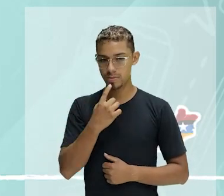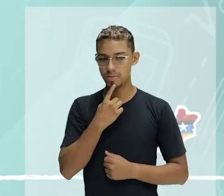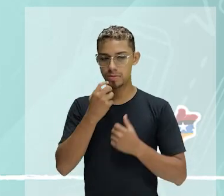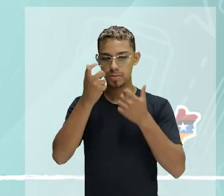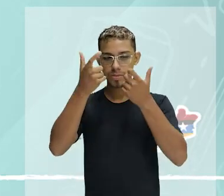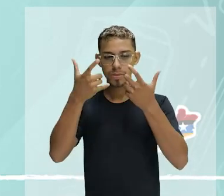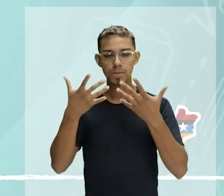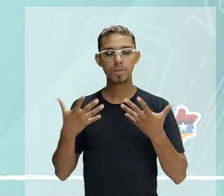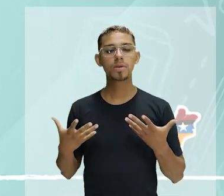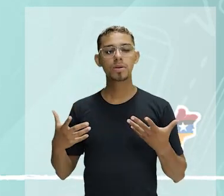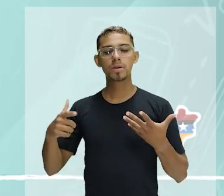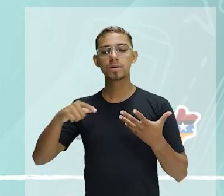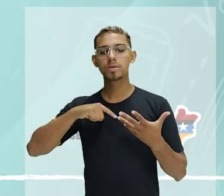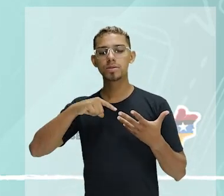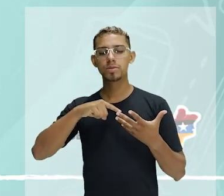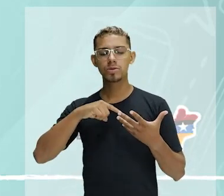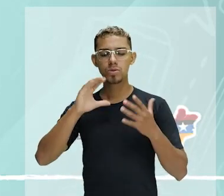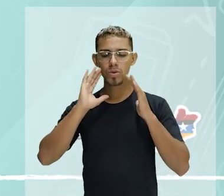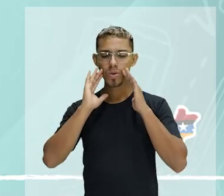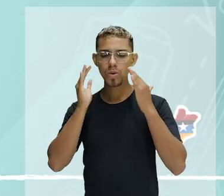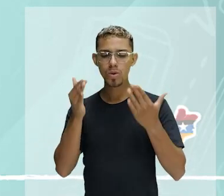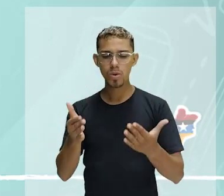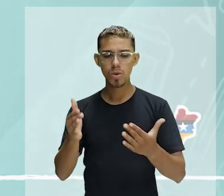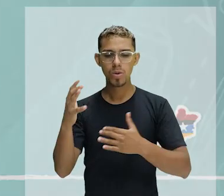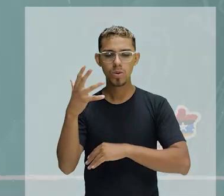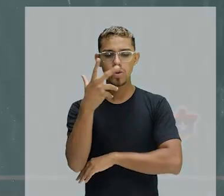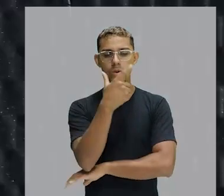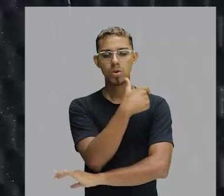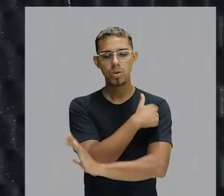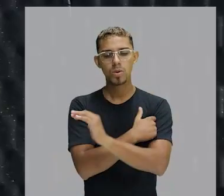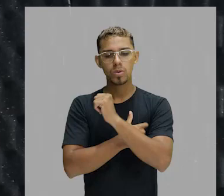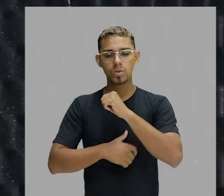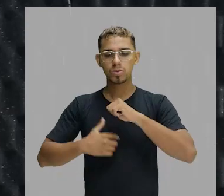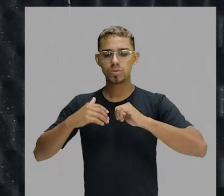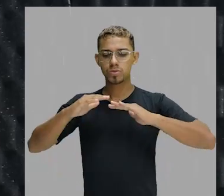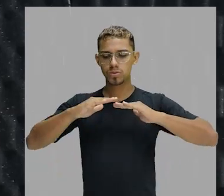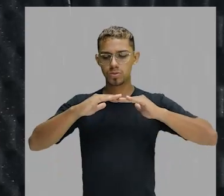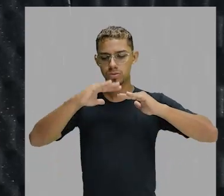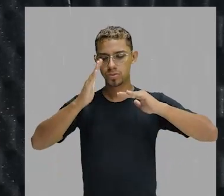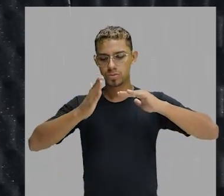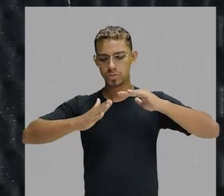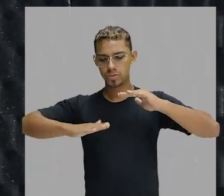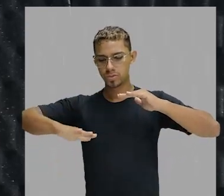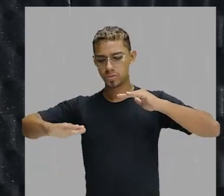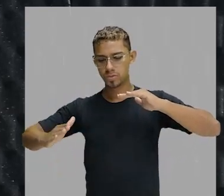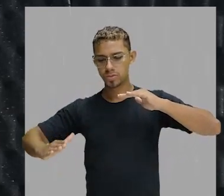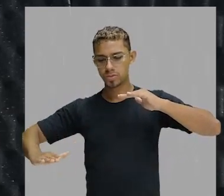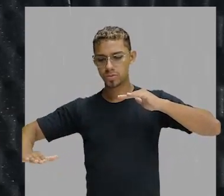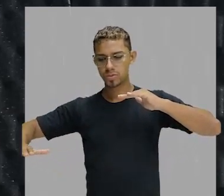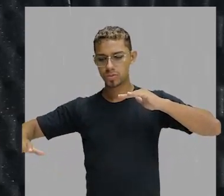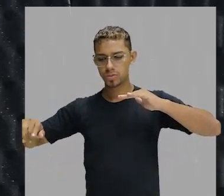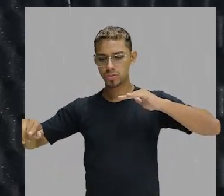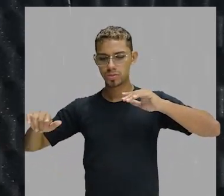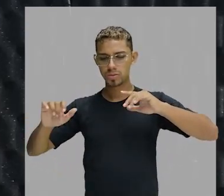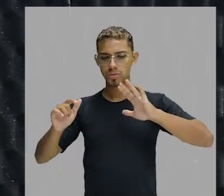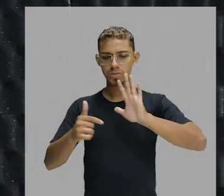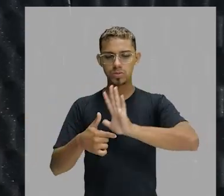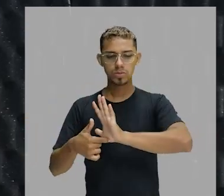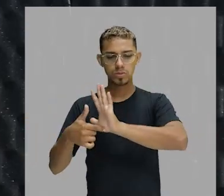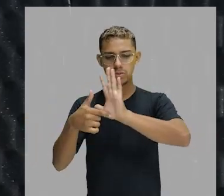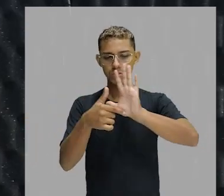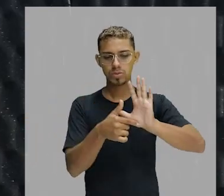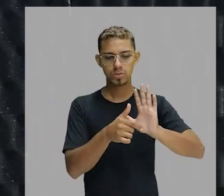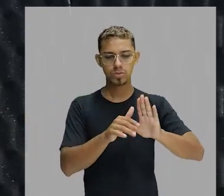aqui uma área de preservação permanente, né, uma unidade aí de conservação, tá certo? Que mostra aí as áreas